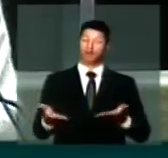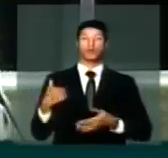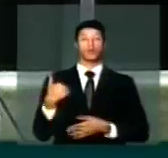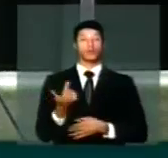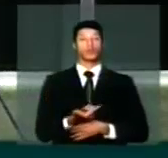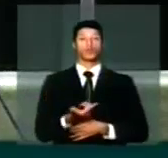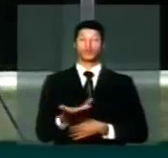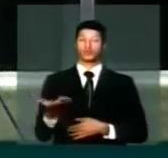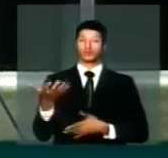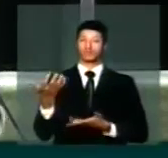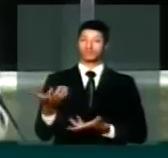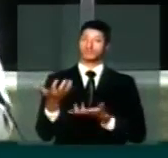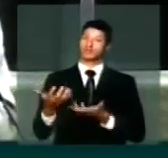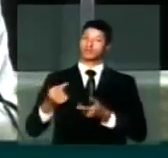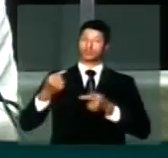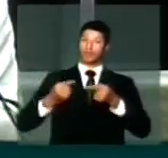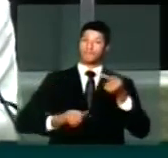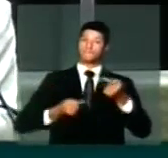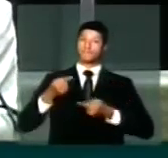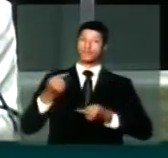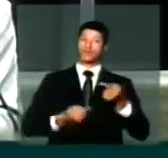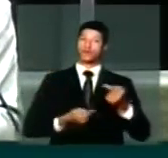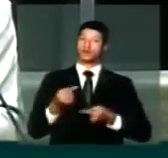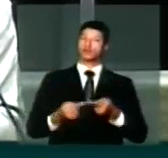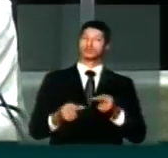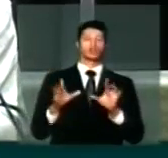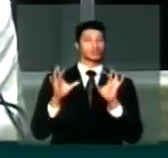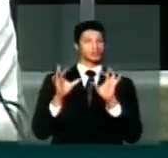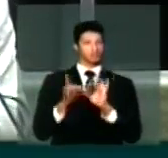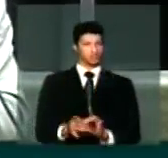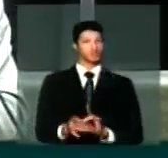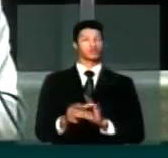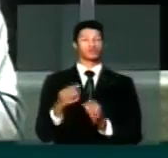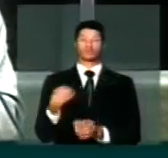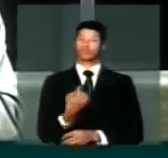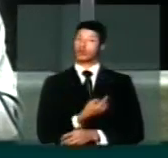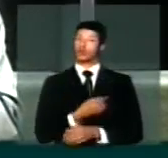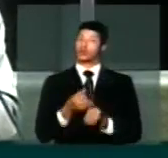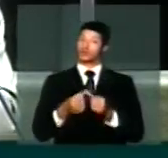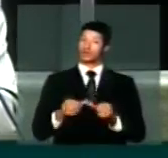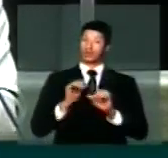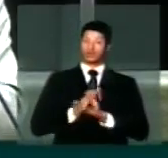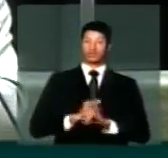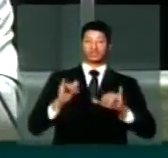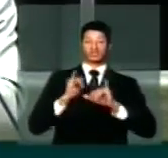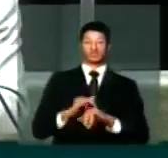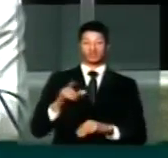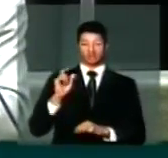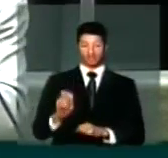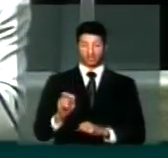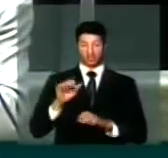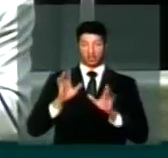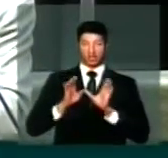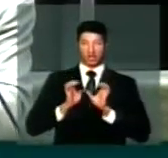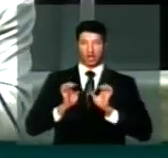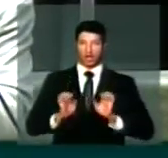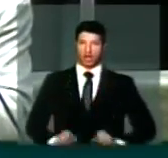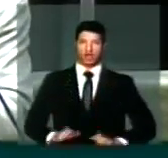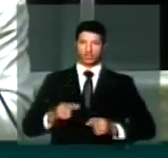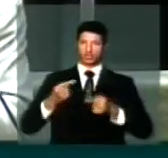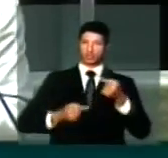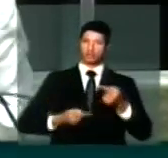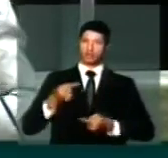nós queremos uma política qualificada, nós estamos dizendo que a ética da